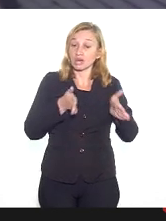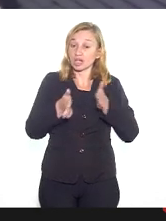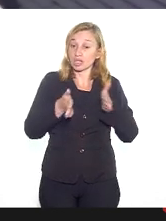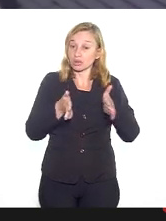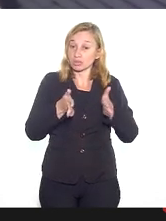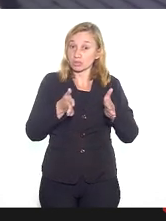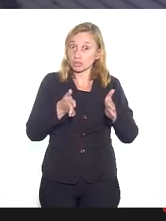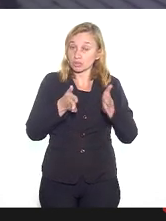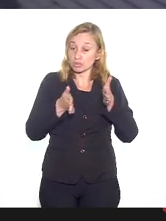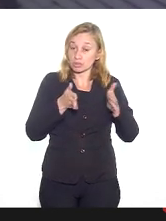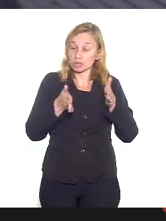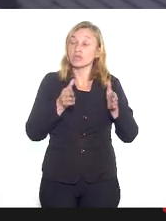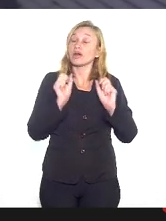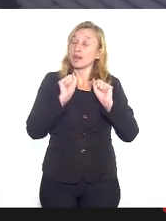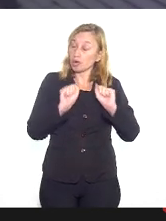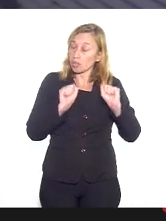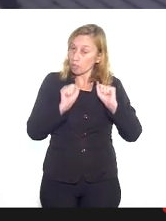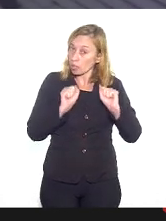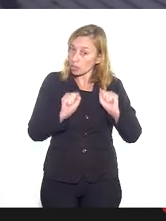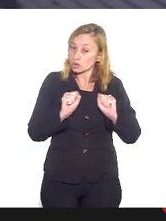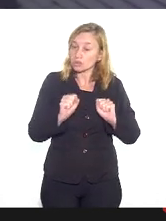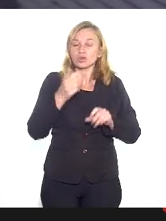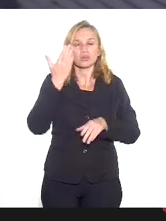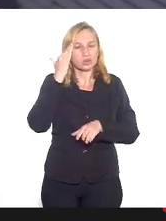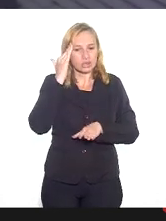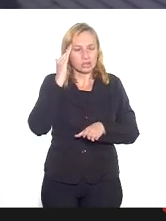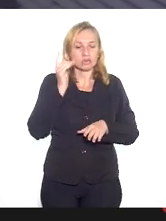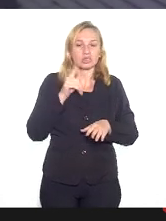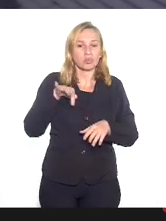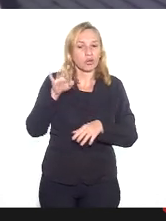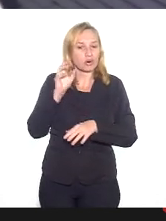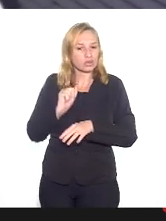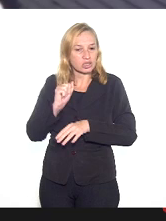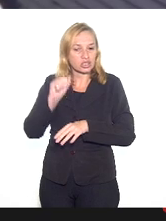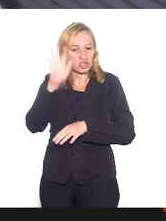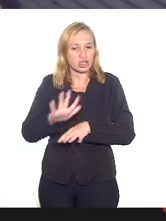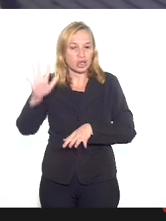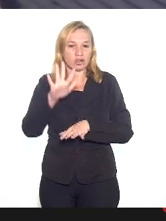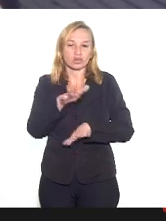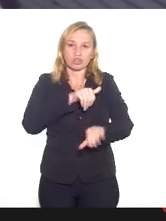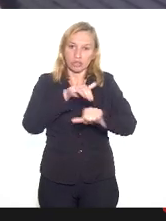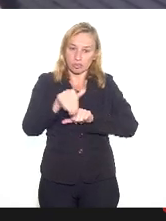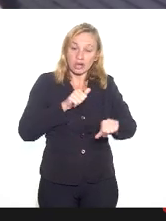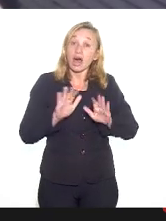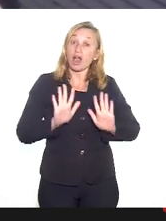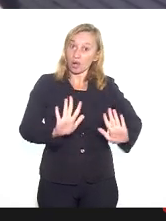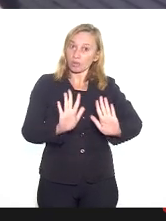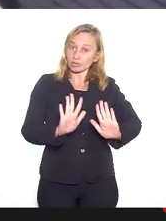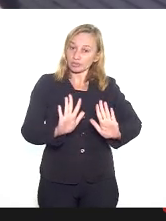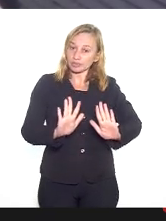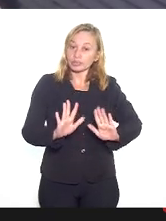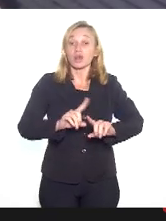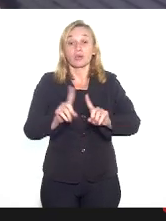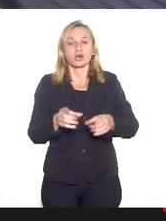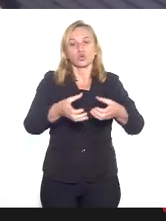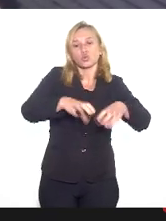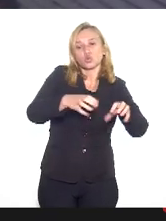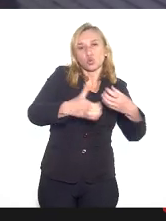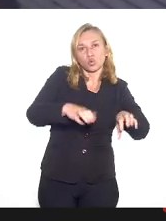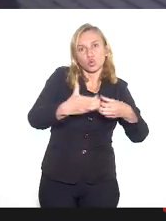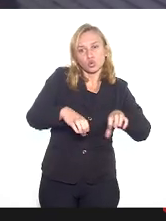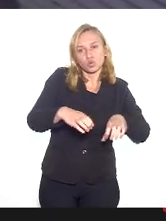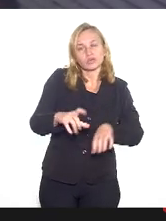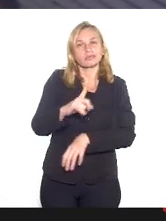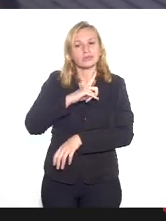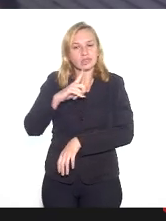que podem realmente, por esse entendimento da Procuradoria-Geral, serem chamados. Agora, os concursos, eles